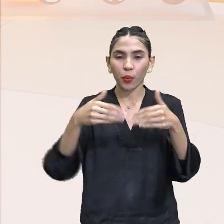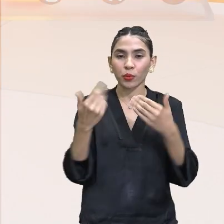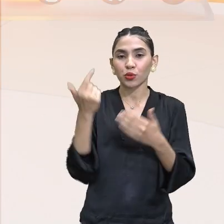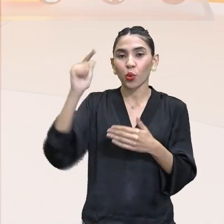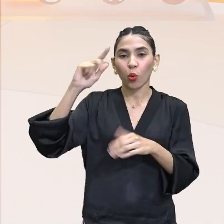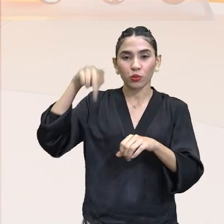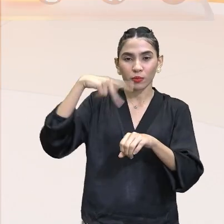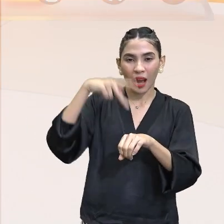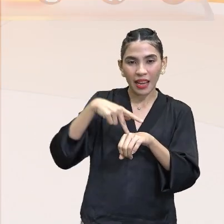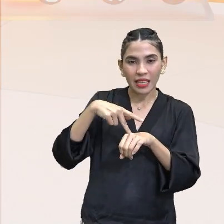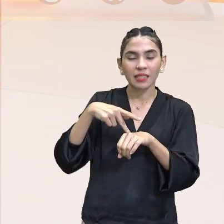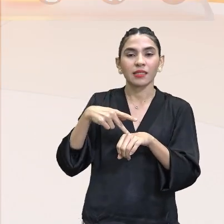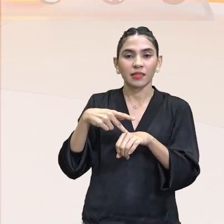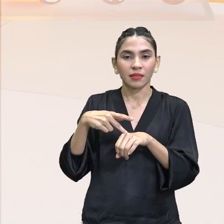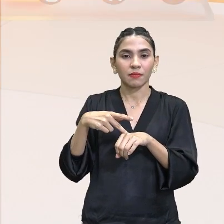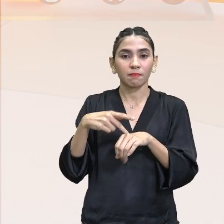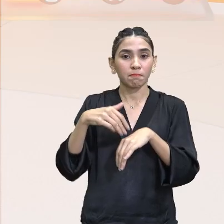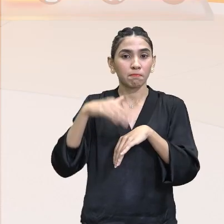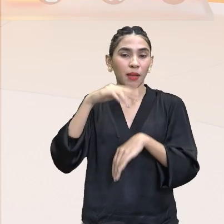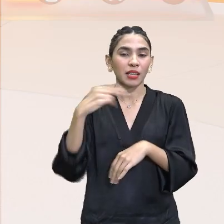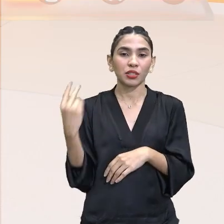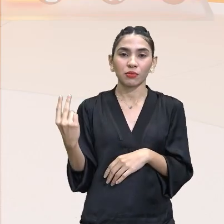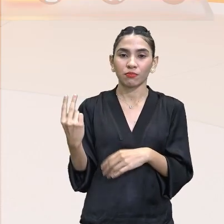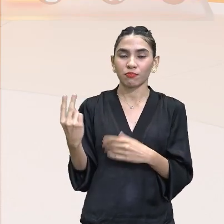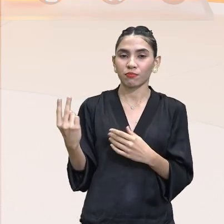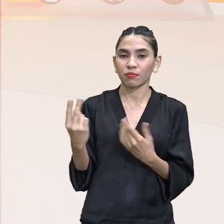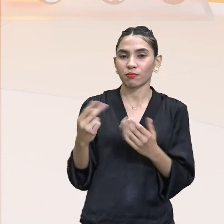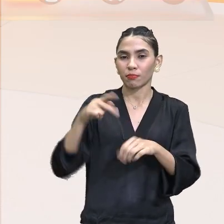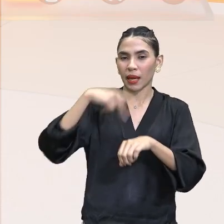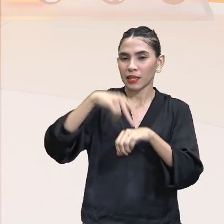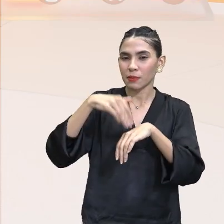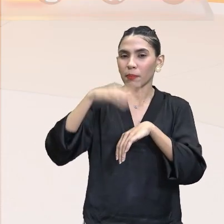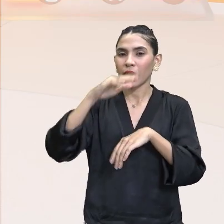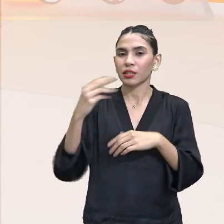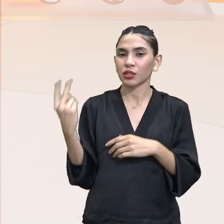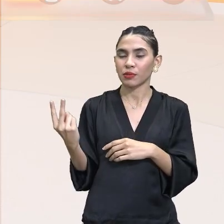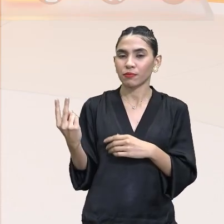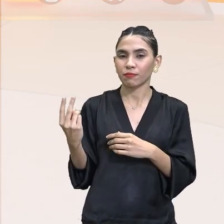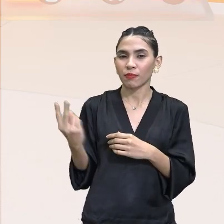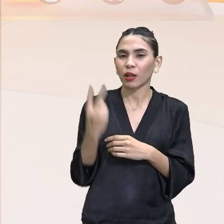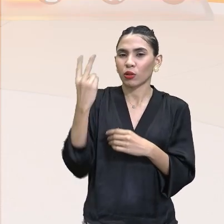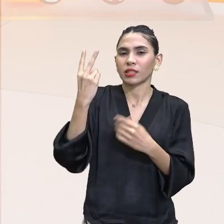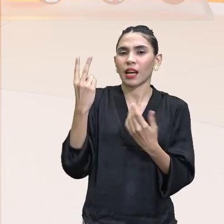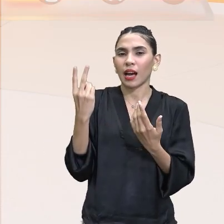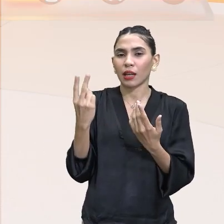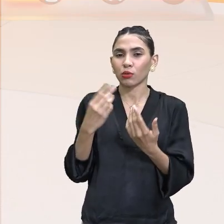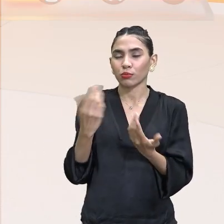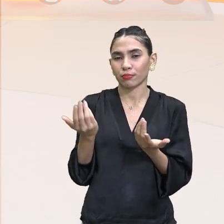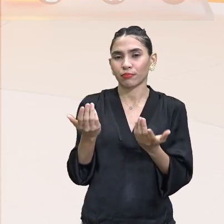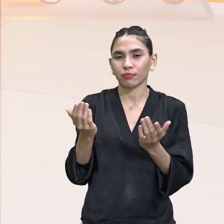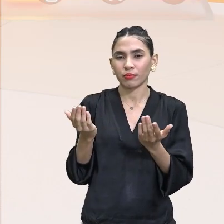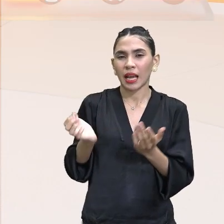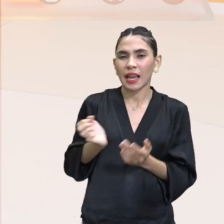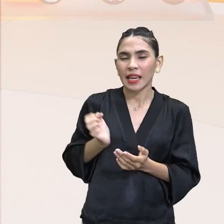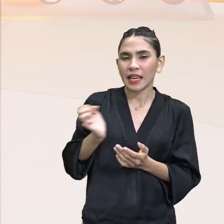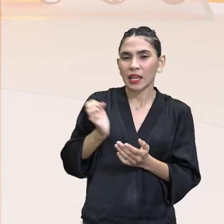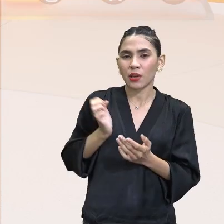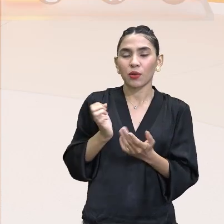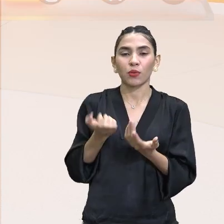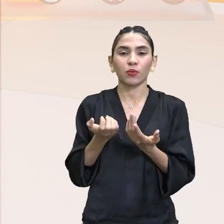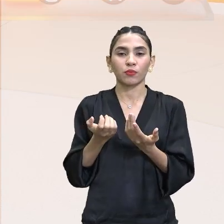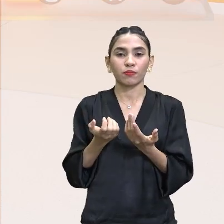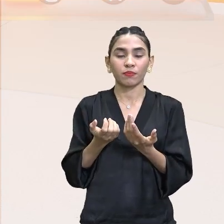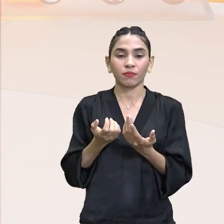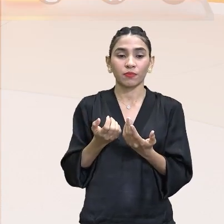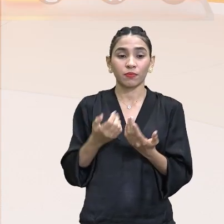culturais apenas dos países mais ricos, né, que é o que está muito presente no dia a dia aqui da gente, na TV, jornal e meio de comunicação